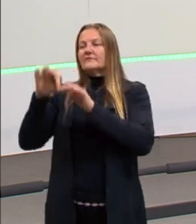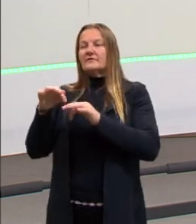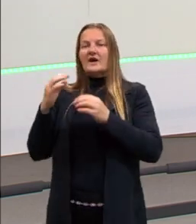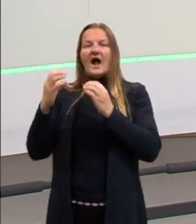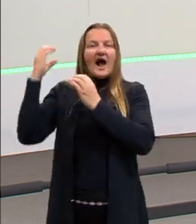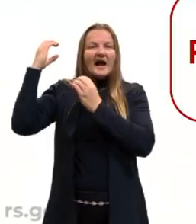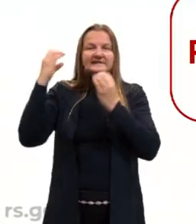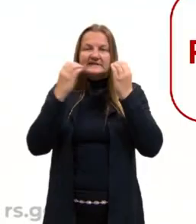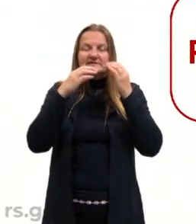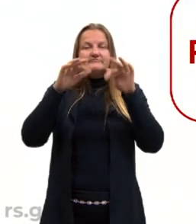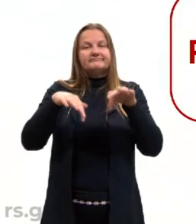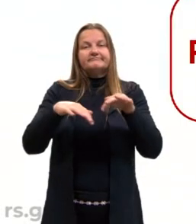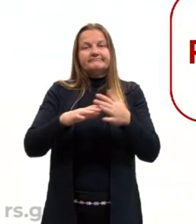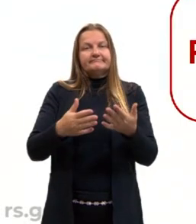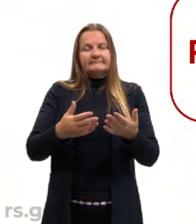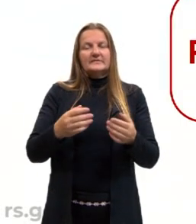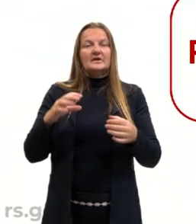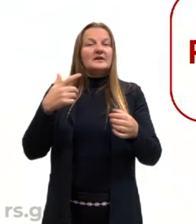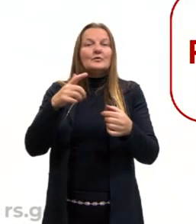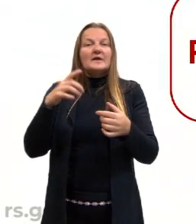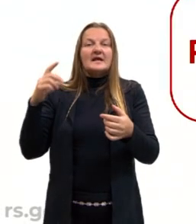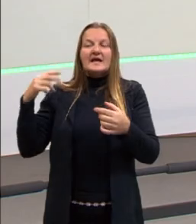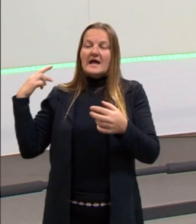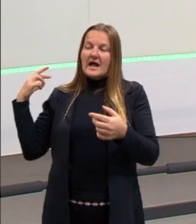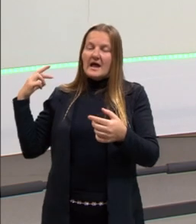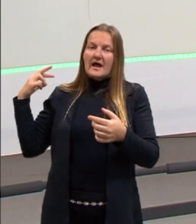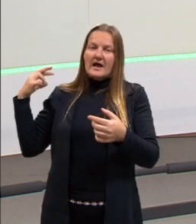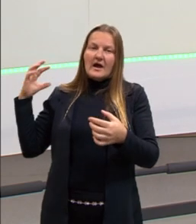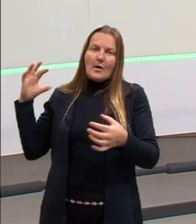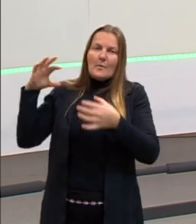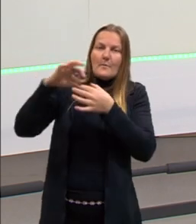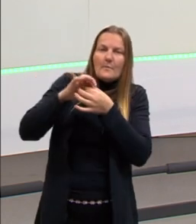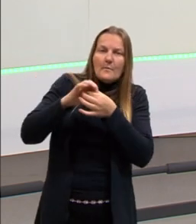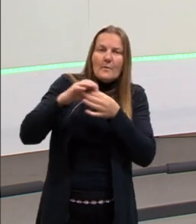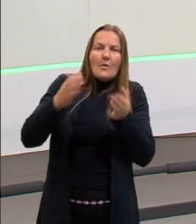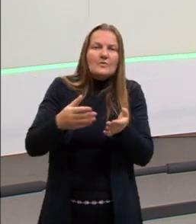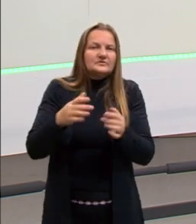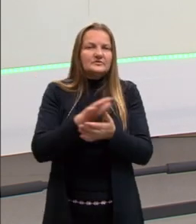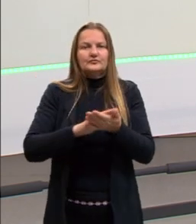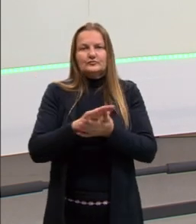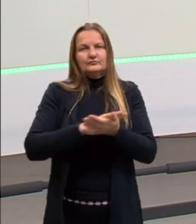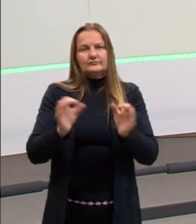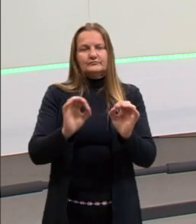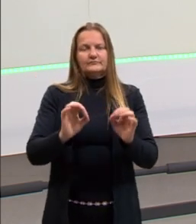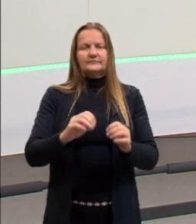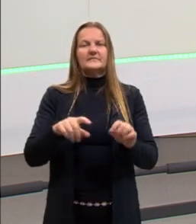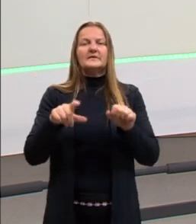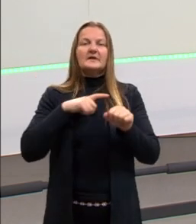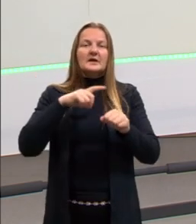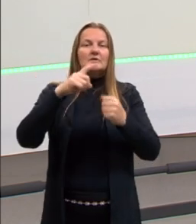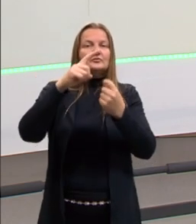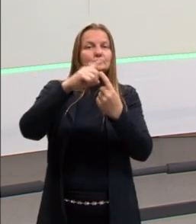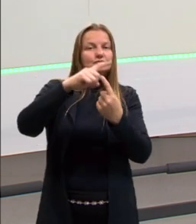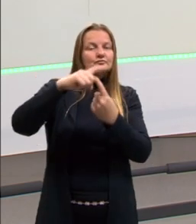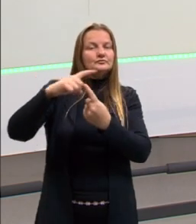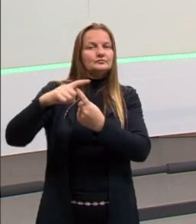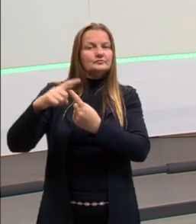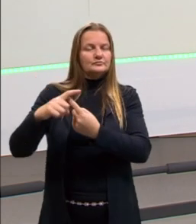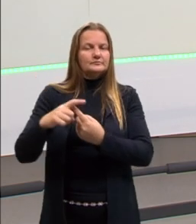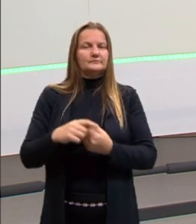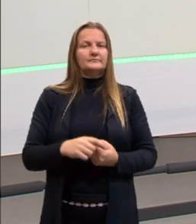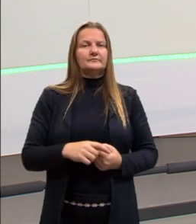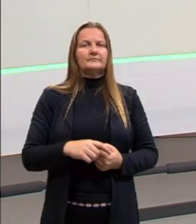presente Oi tá ademais além desses pretéritos nós temos também o